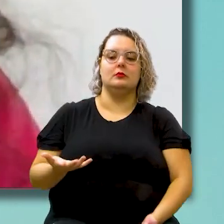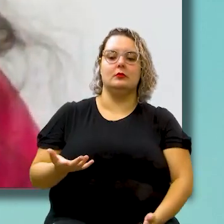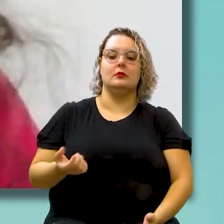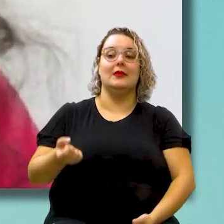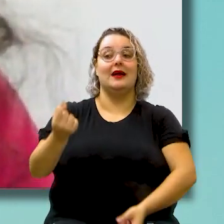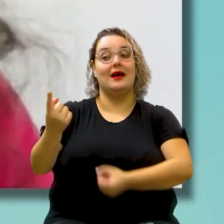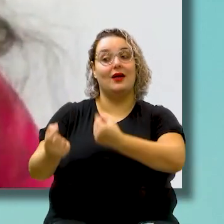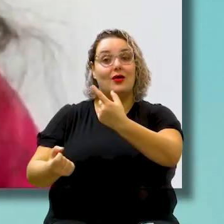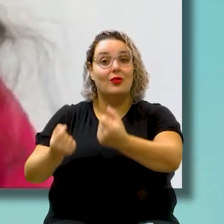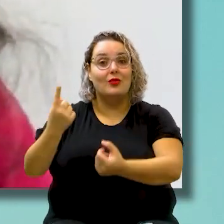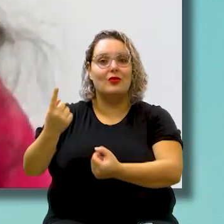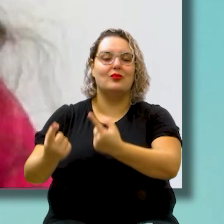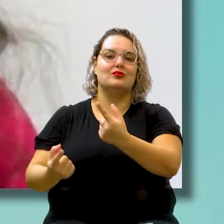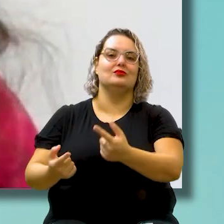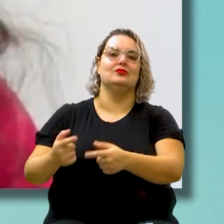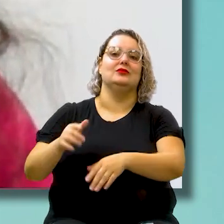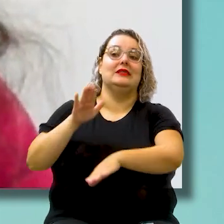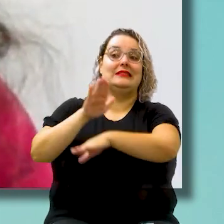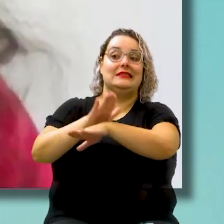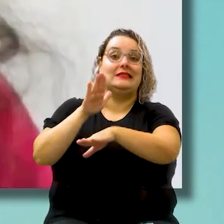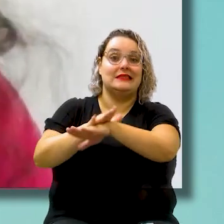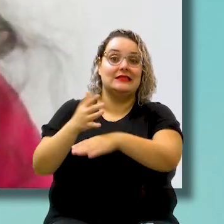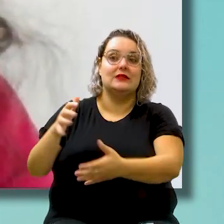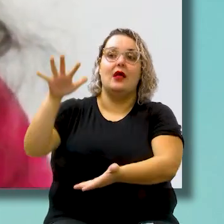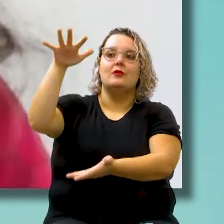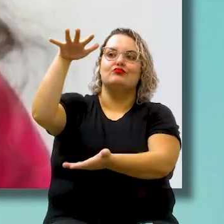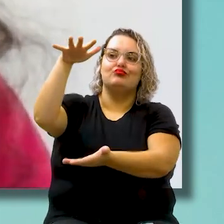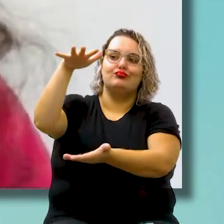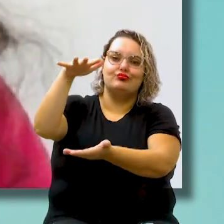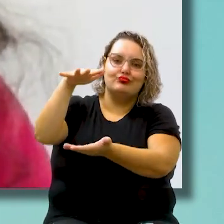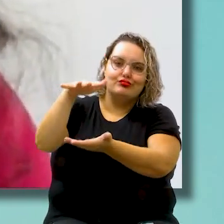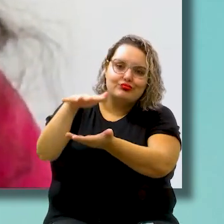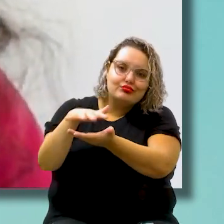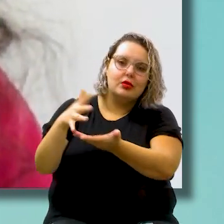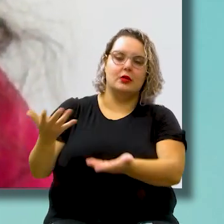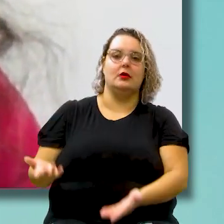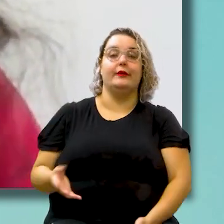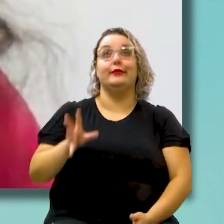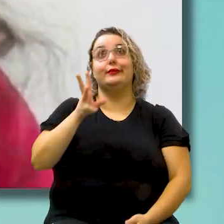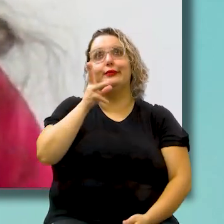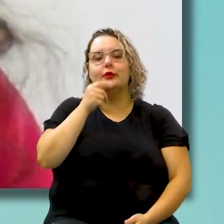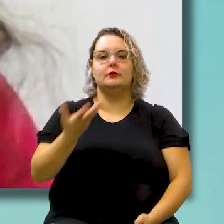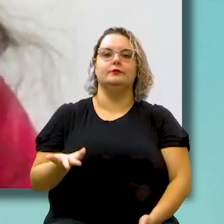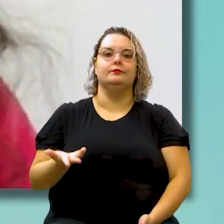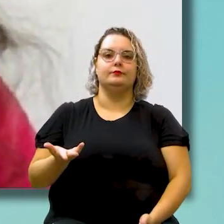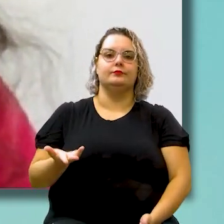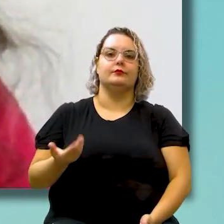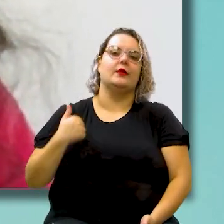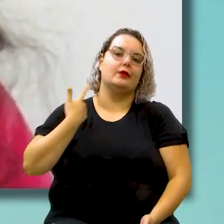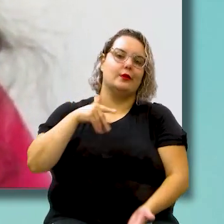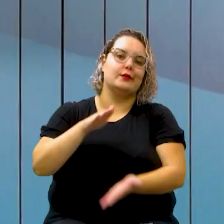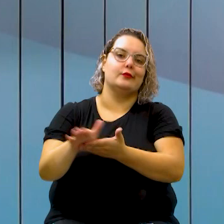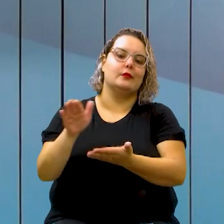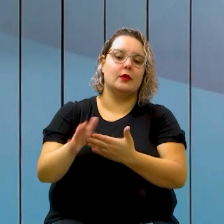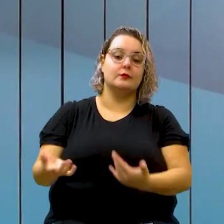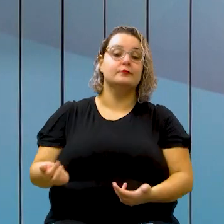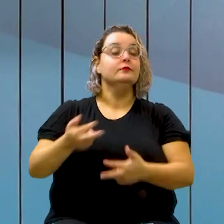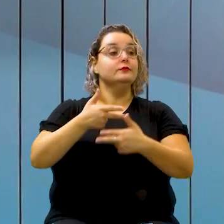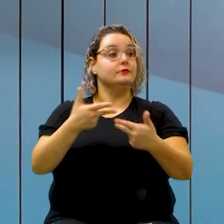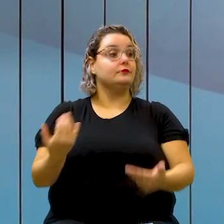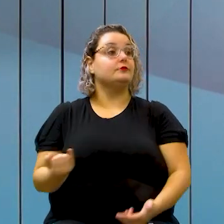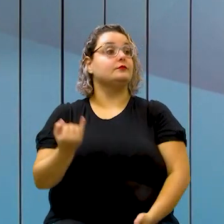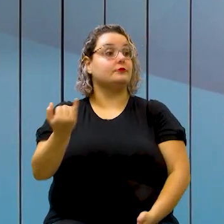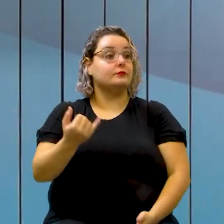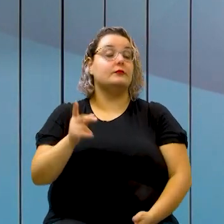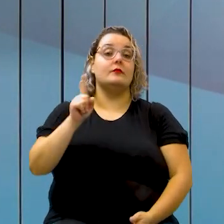alguém poder dar conta daquele grande volume de resíduos que a gente desperdiça. Bom, e algo super